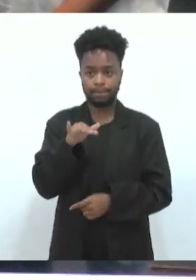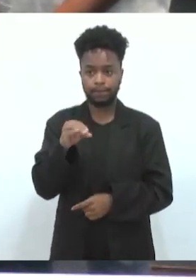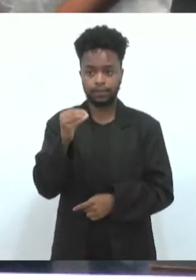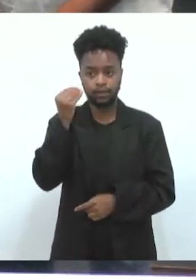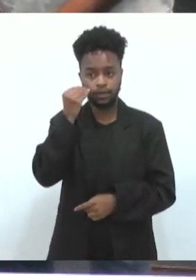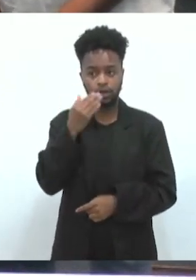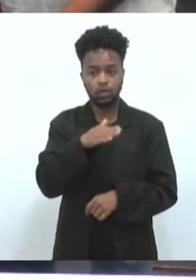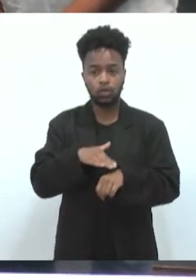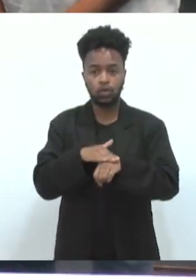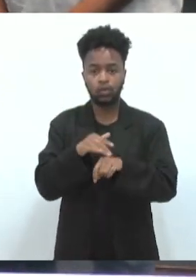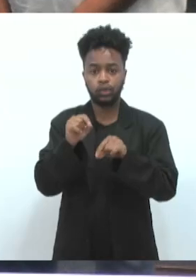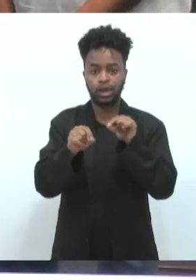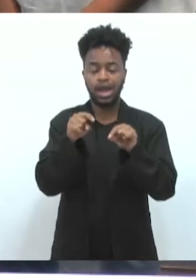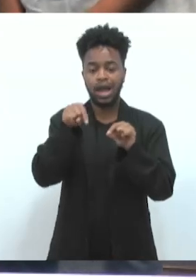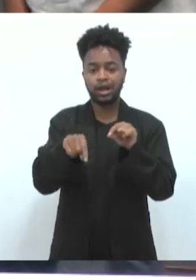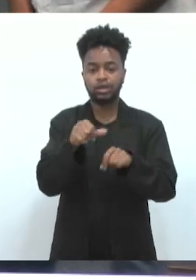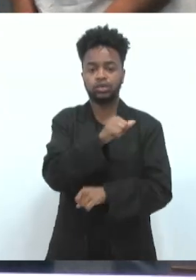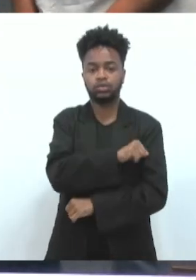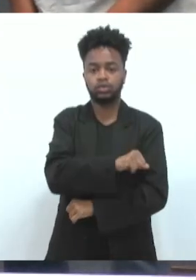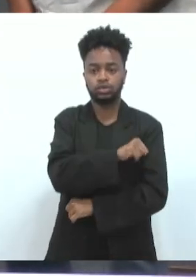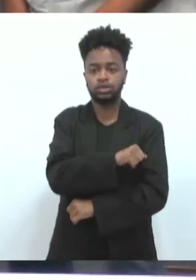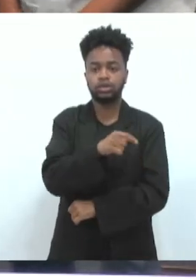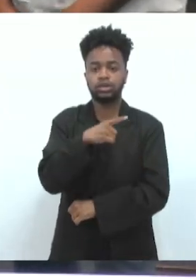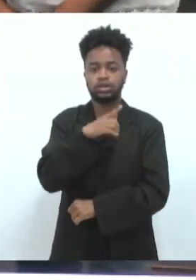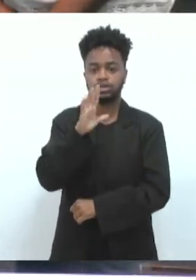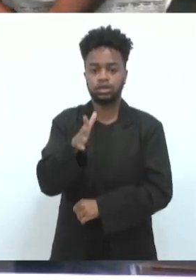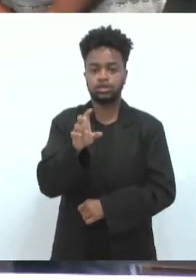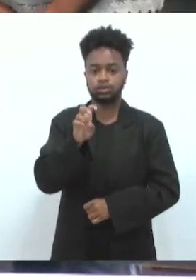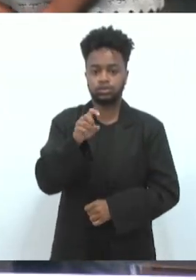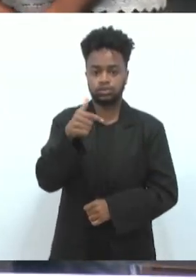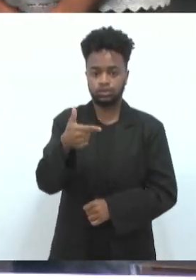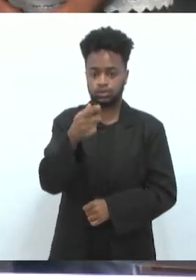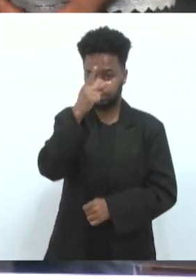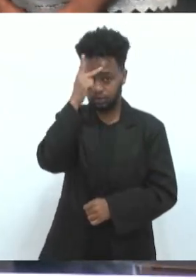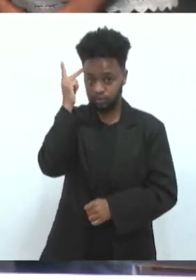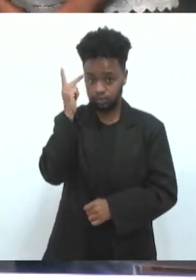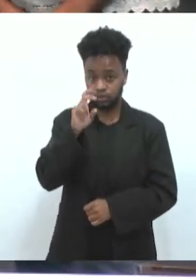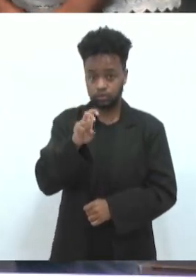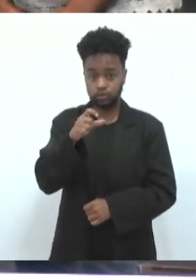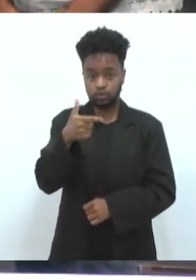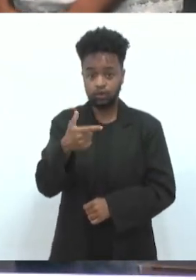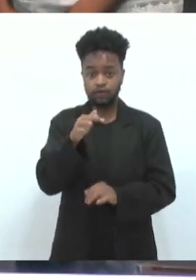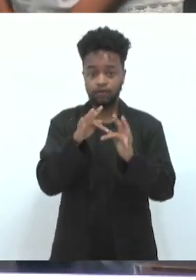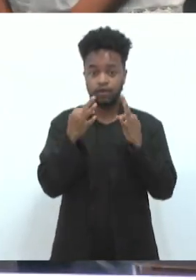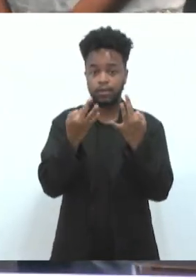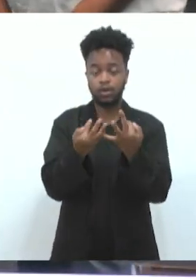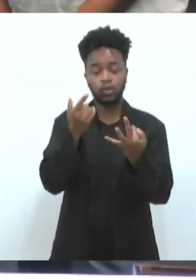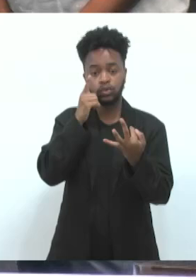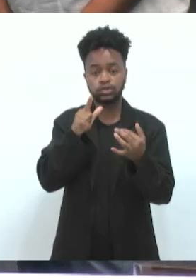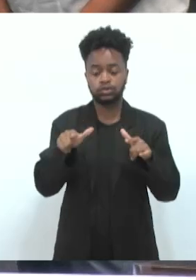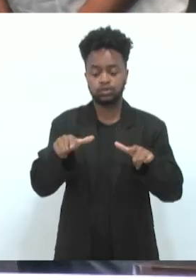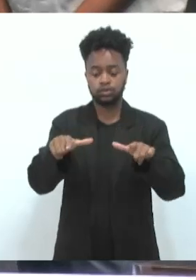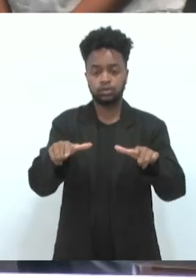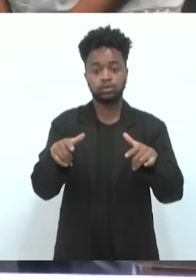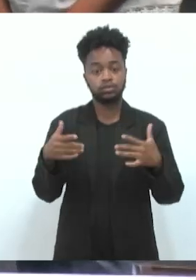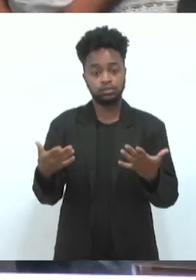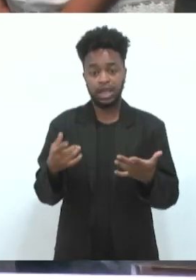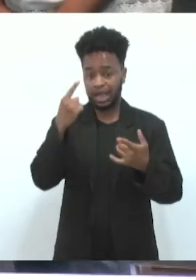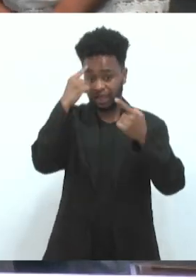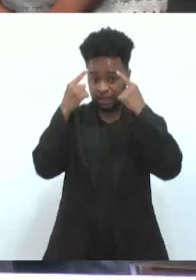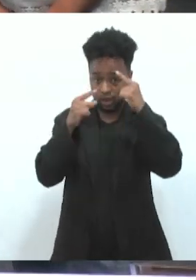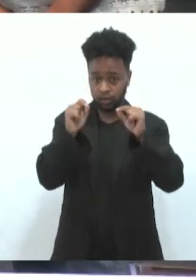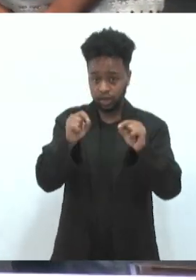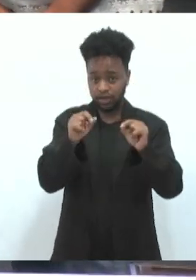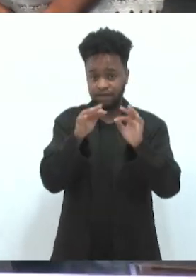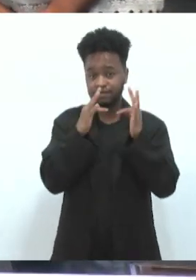aqui no Rio já 52 pessoas, as famílias conseguiram o certificado. Então, a ideia é que várias dessas famílias